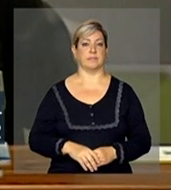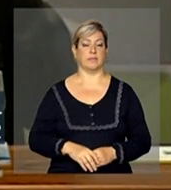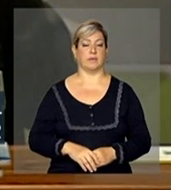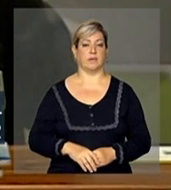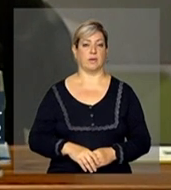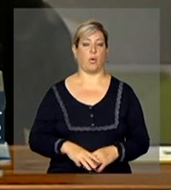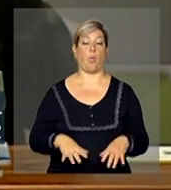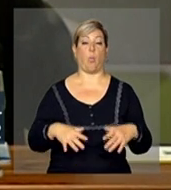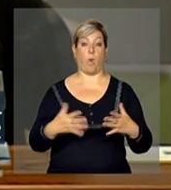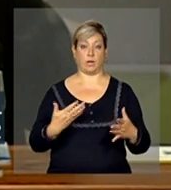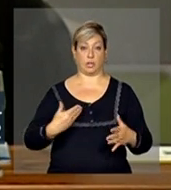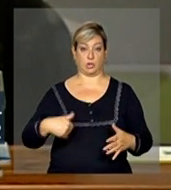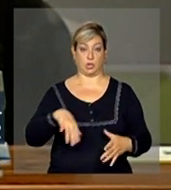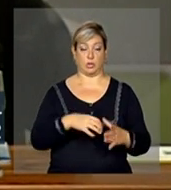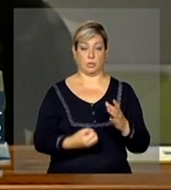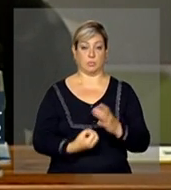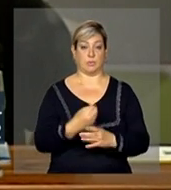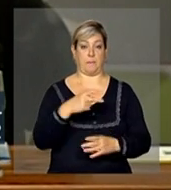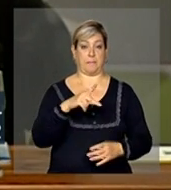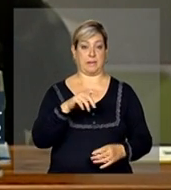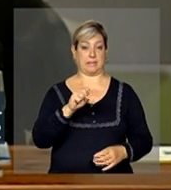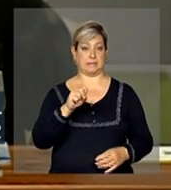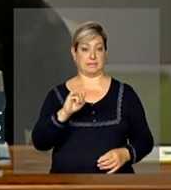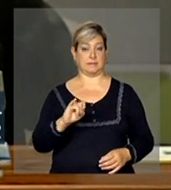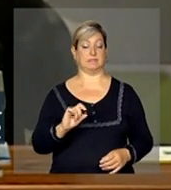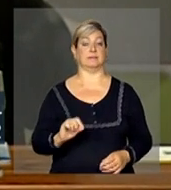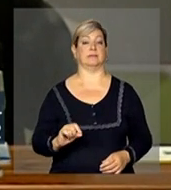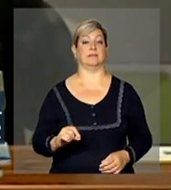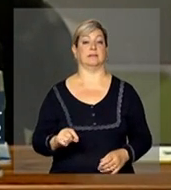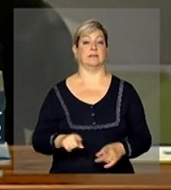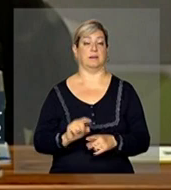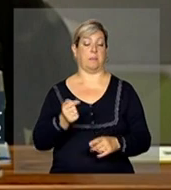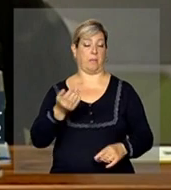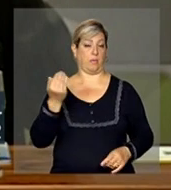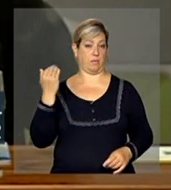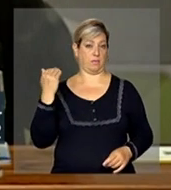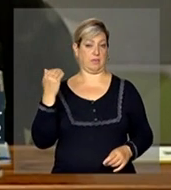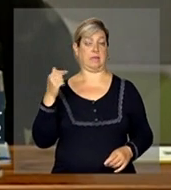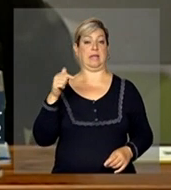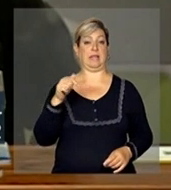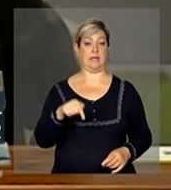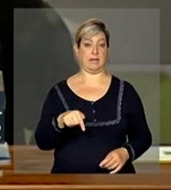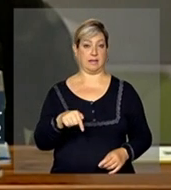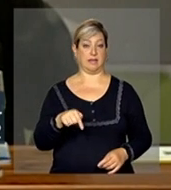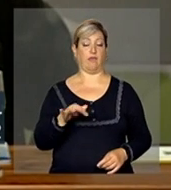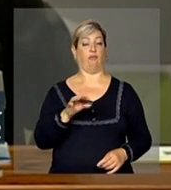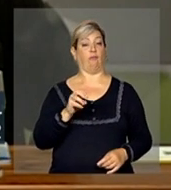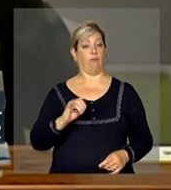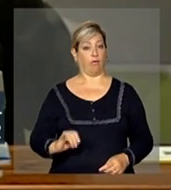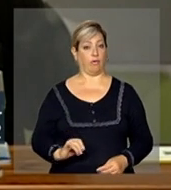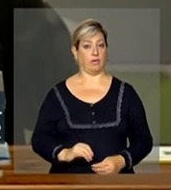quando nós lançamos o PSI, agora recentemente, ele foi,